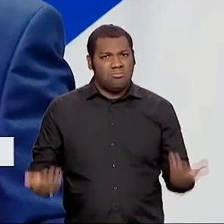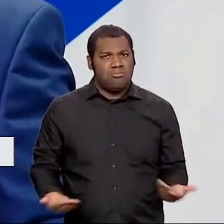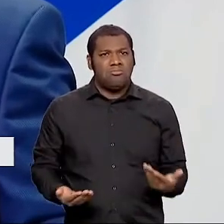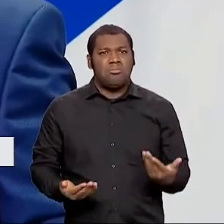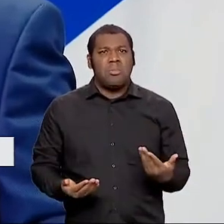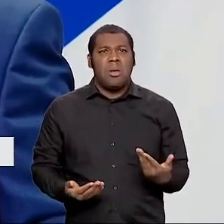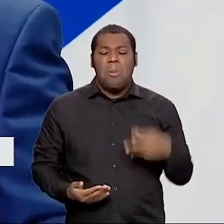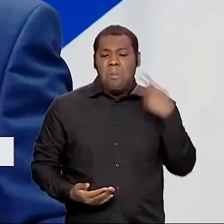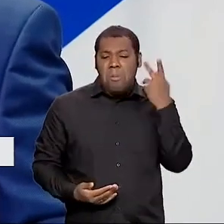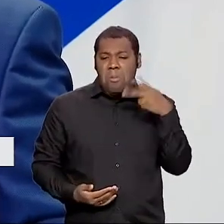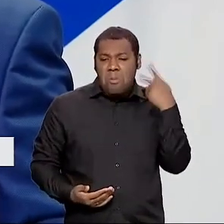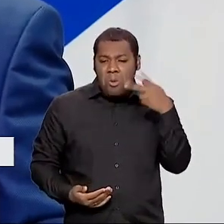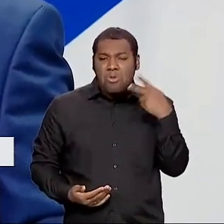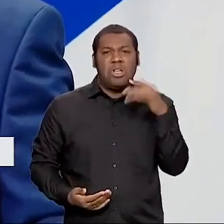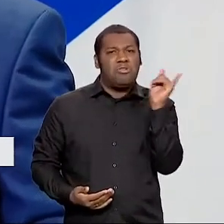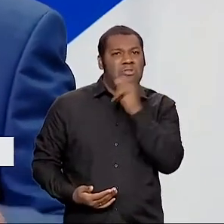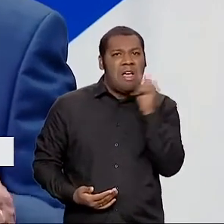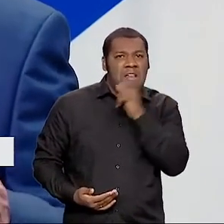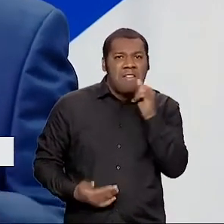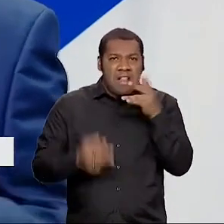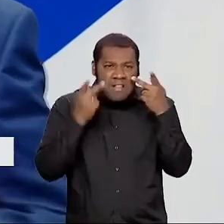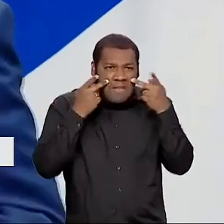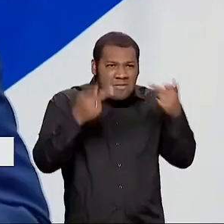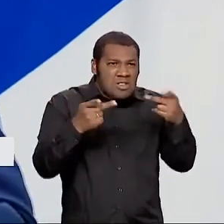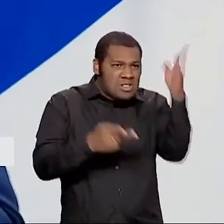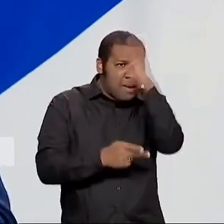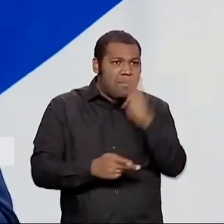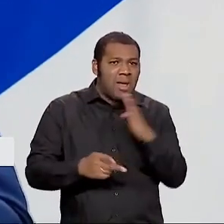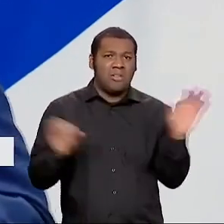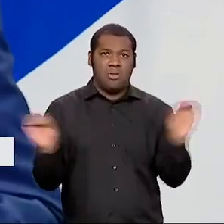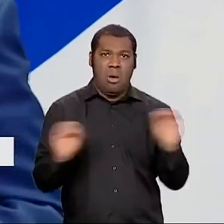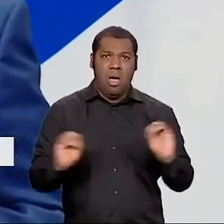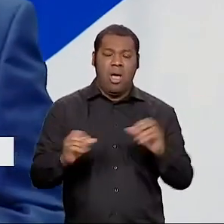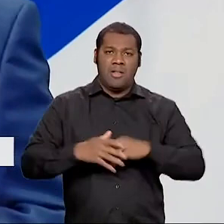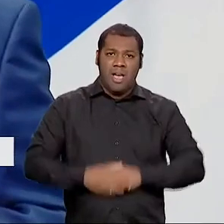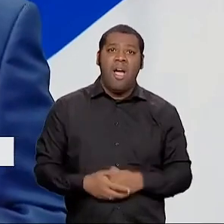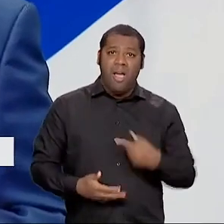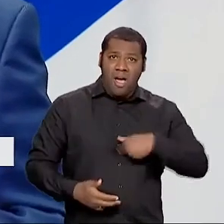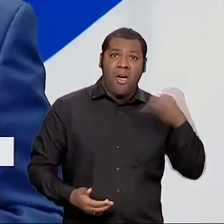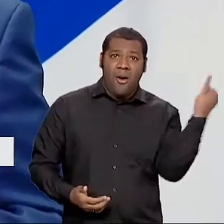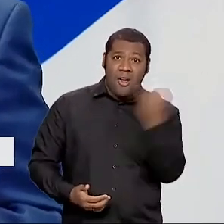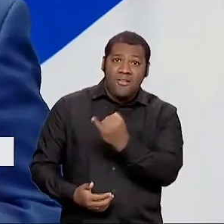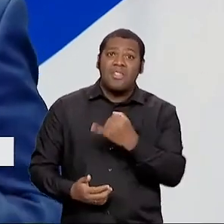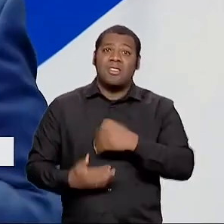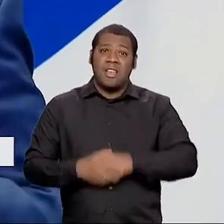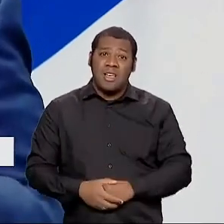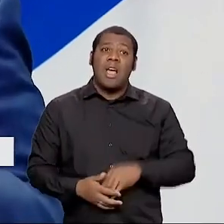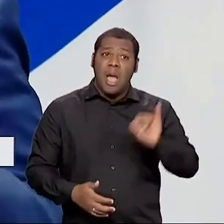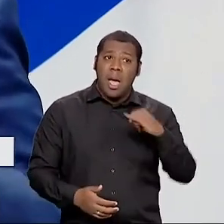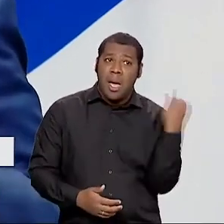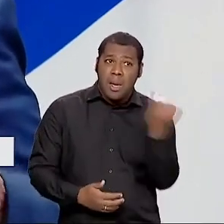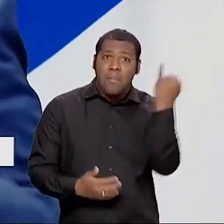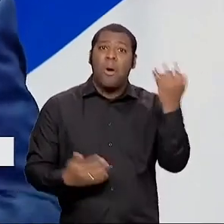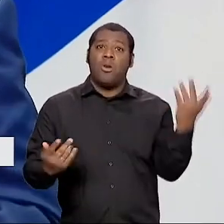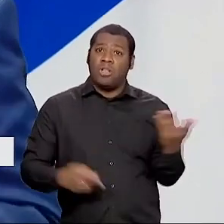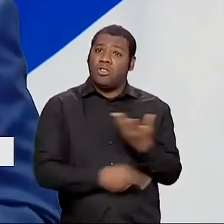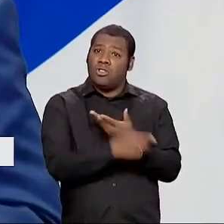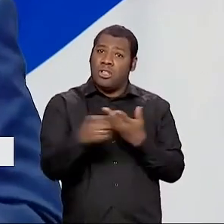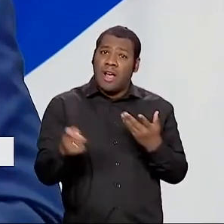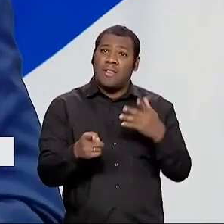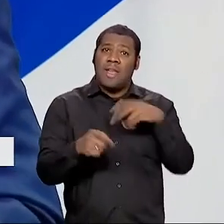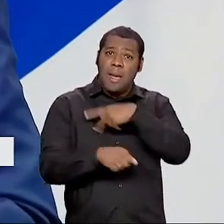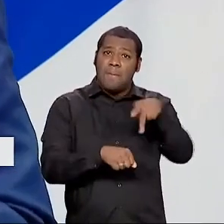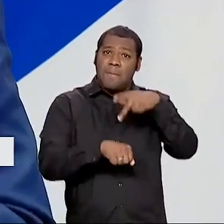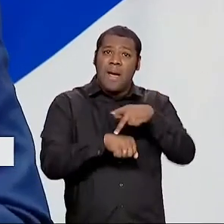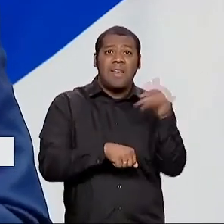italiano ao Brasil, muito tempo. E eu fiz questão de dizer para eles que era necessário alguém ir ao Brasil para ter um contato